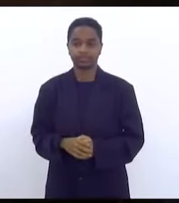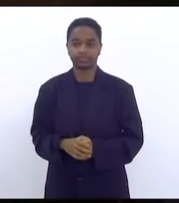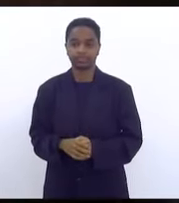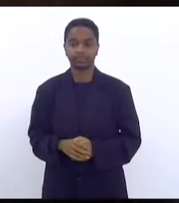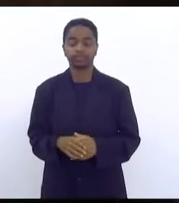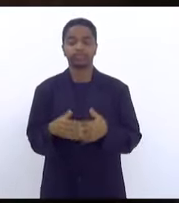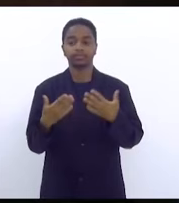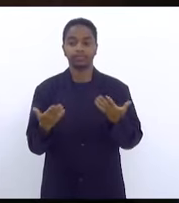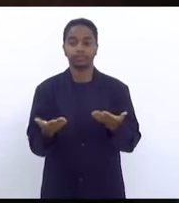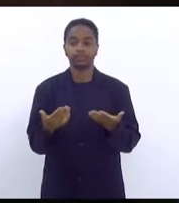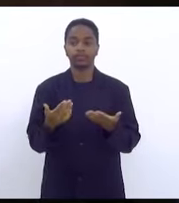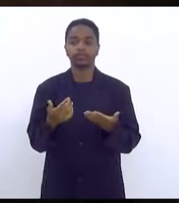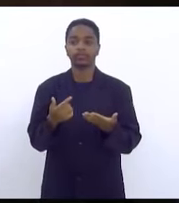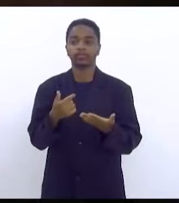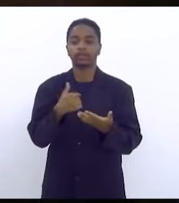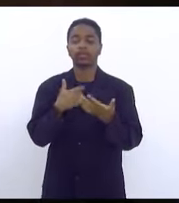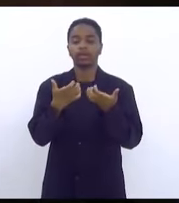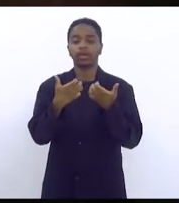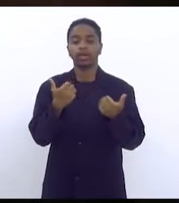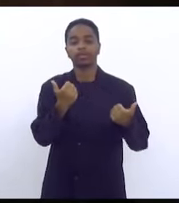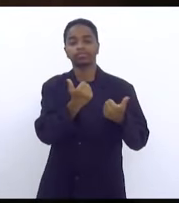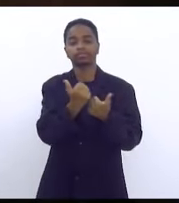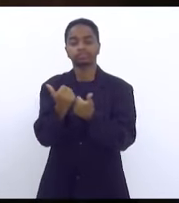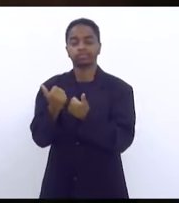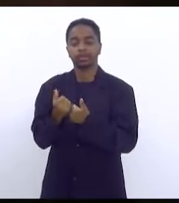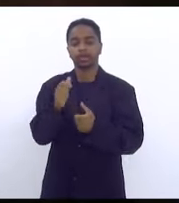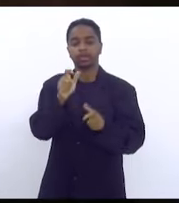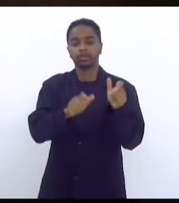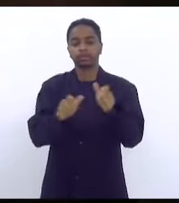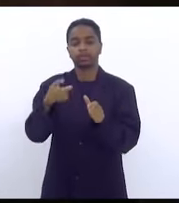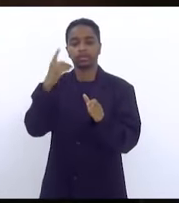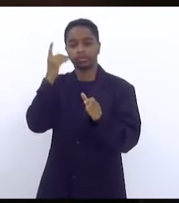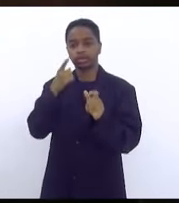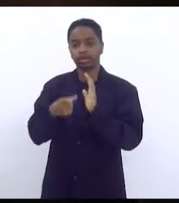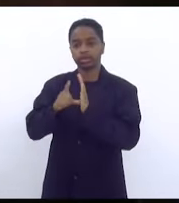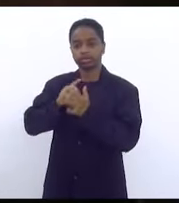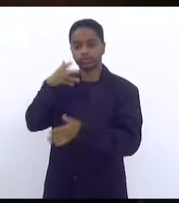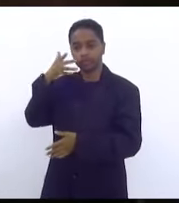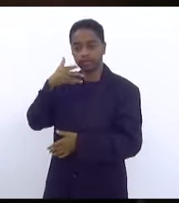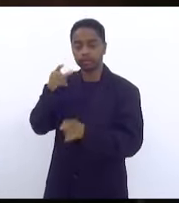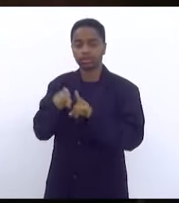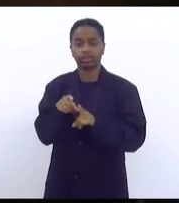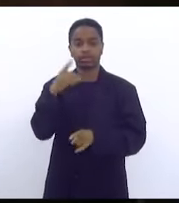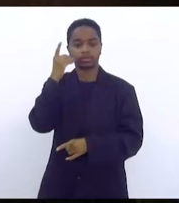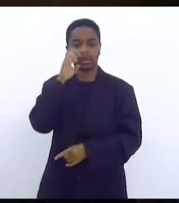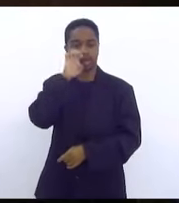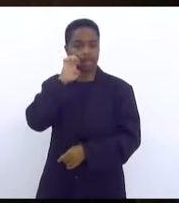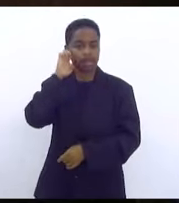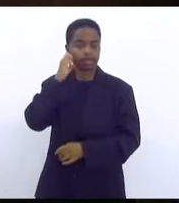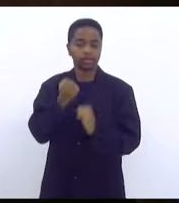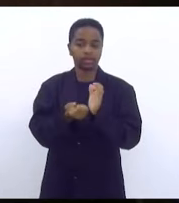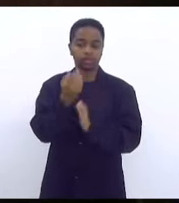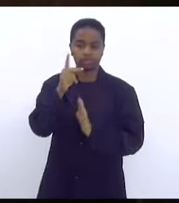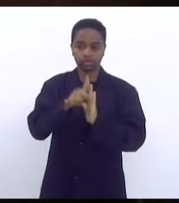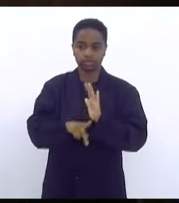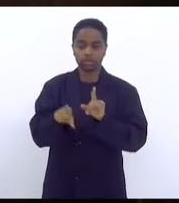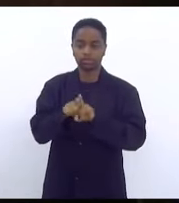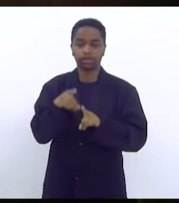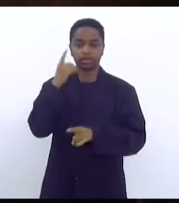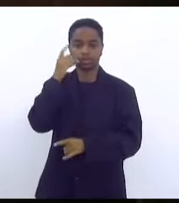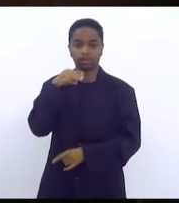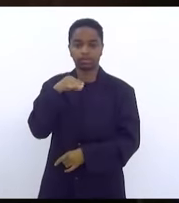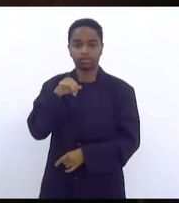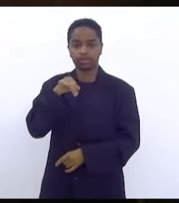Bom, acho que quero fazer coro aqui os deputados que me antecederam, deputada Élica, autora do projeto, deputado Carlos